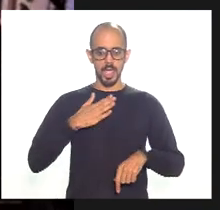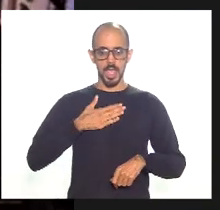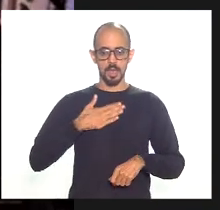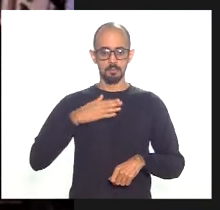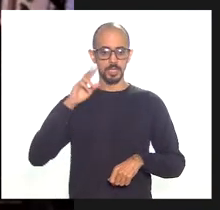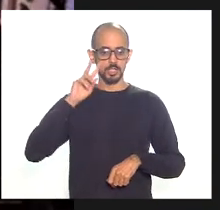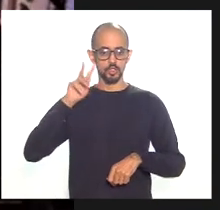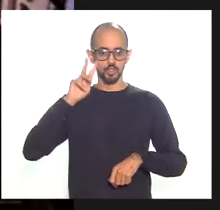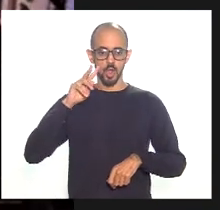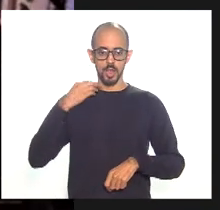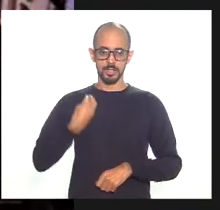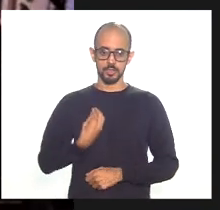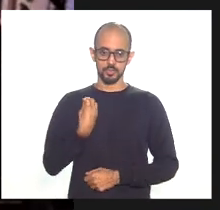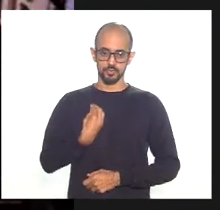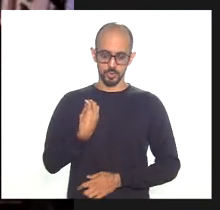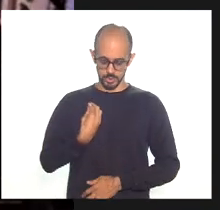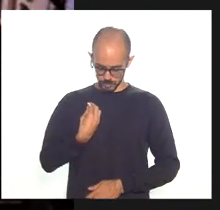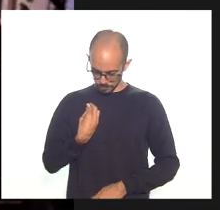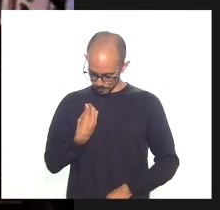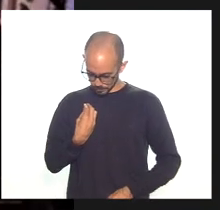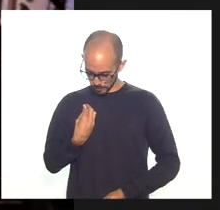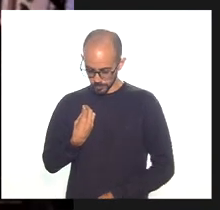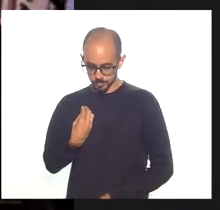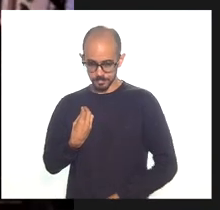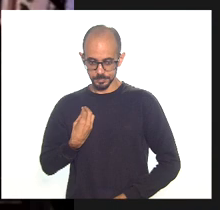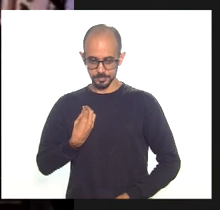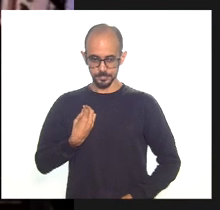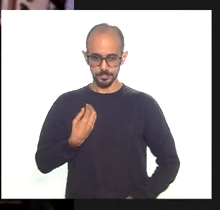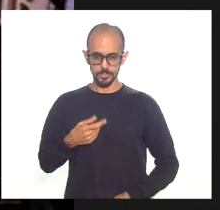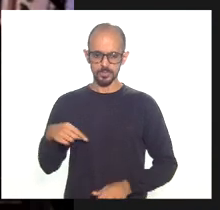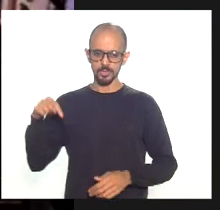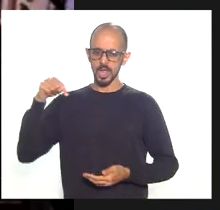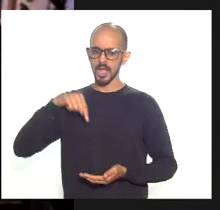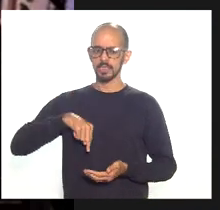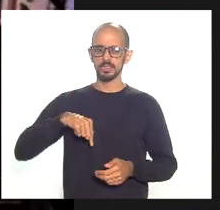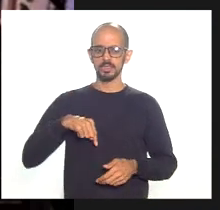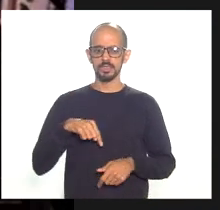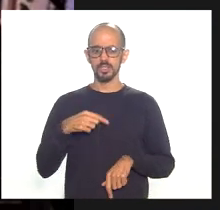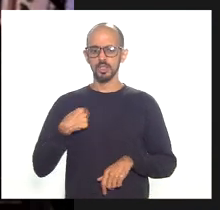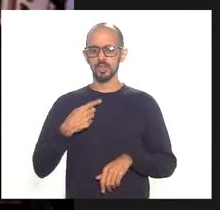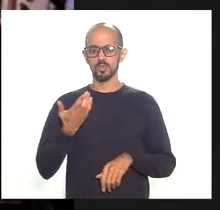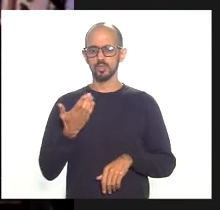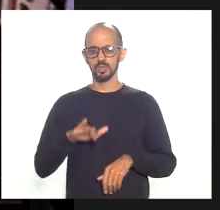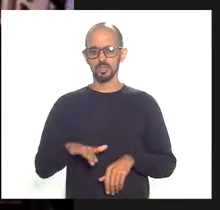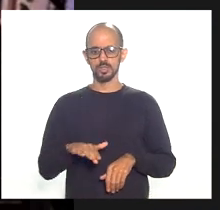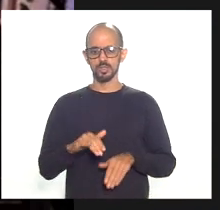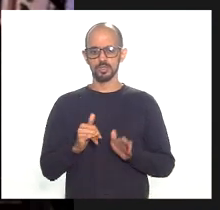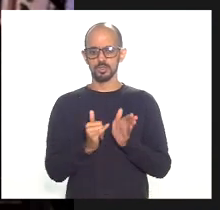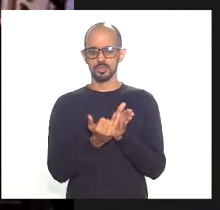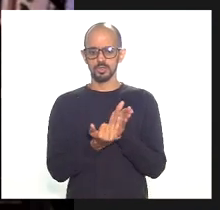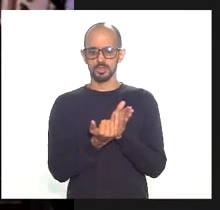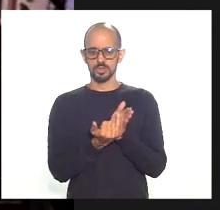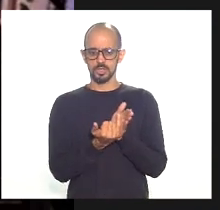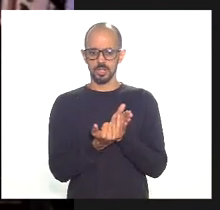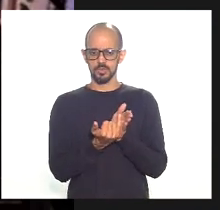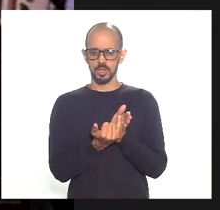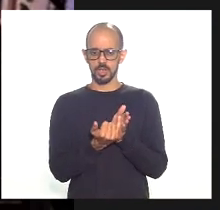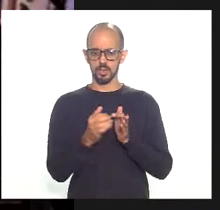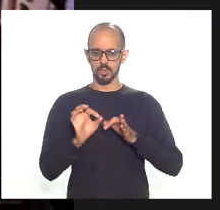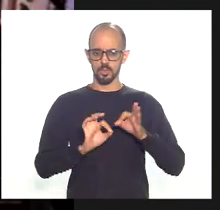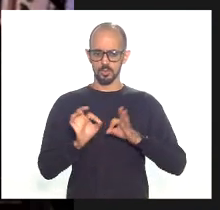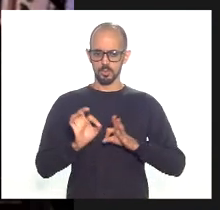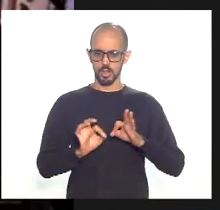de vida. Né? Aqui foi trazido, eu não quis me inscrever para discutir o projeto que acabou virando